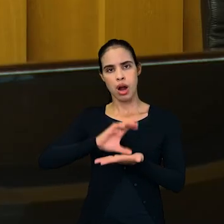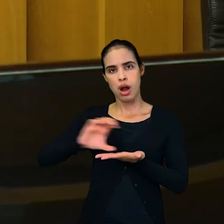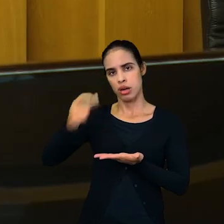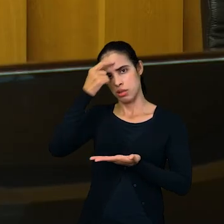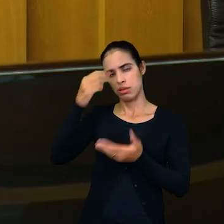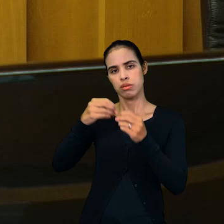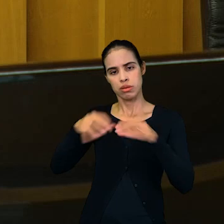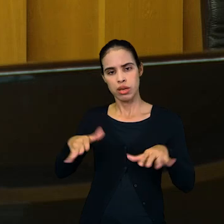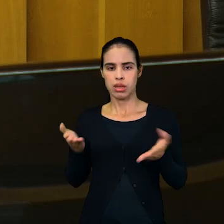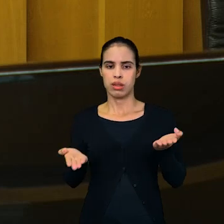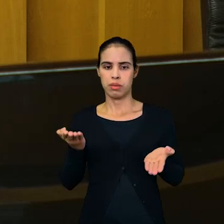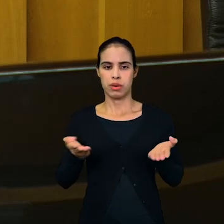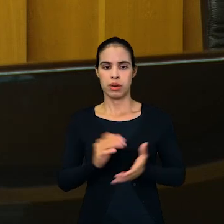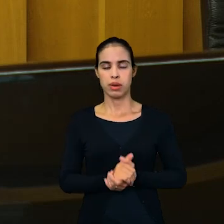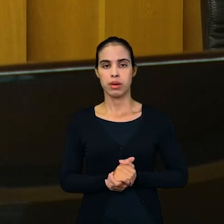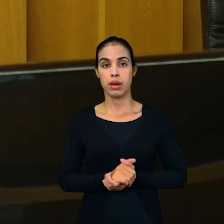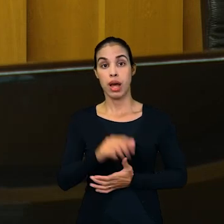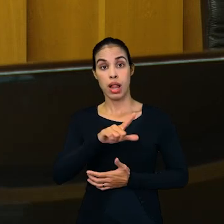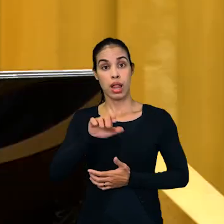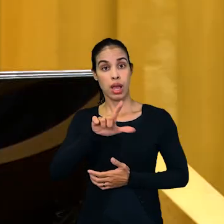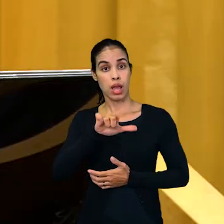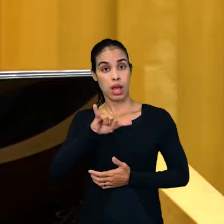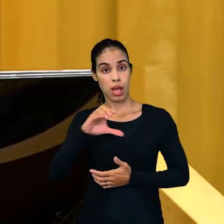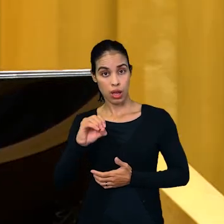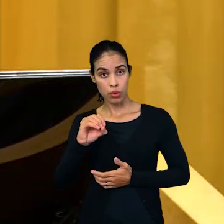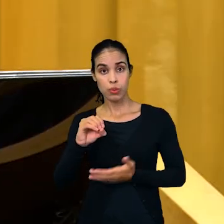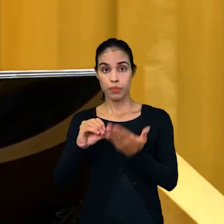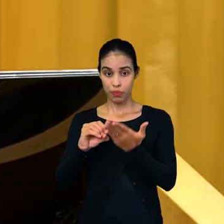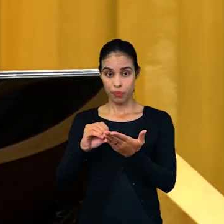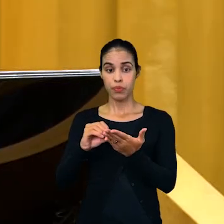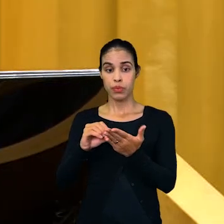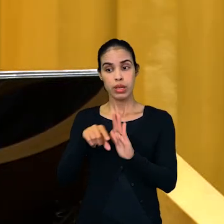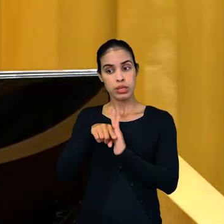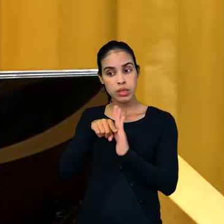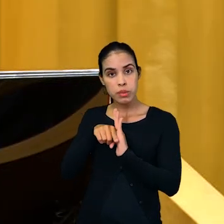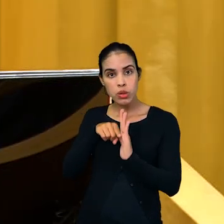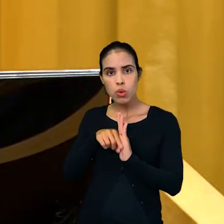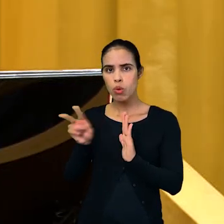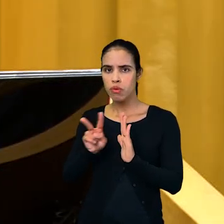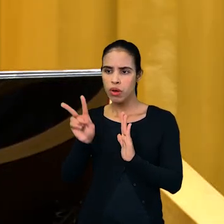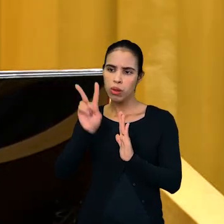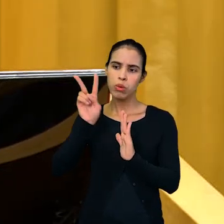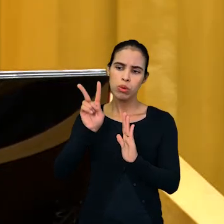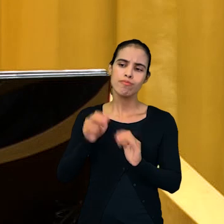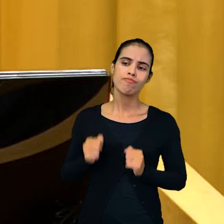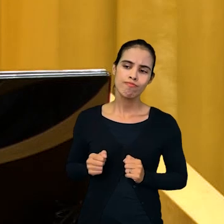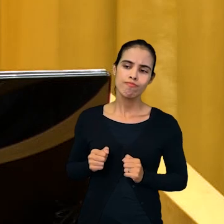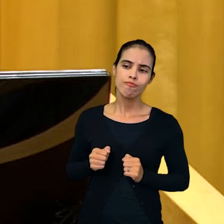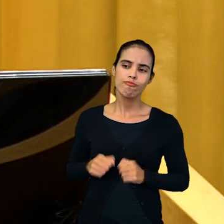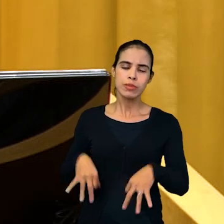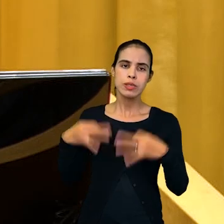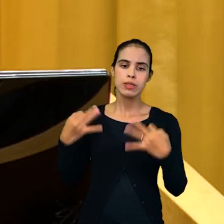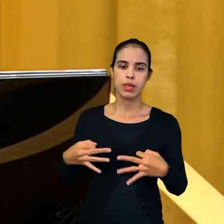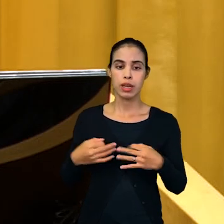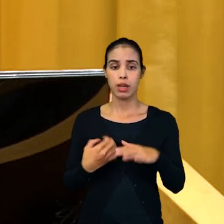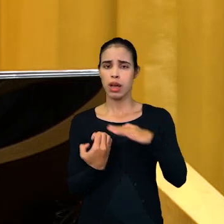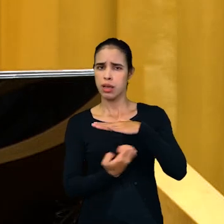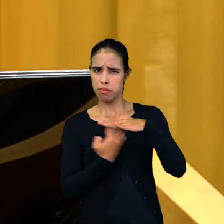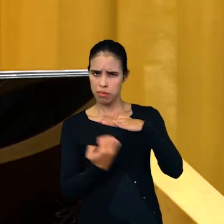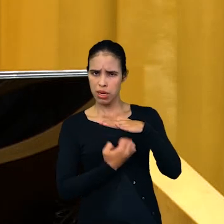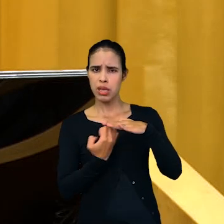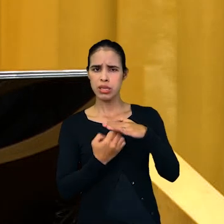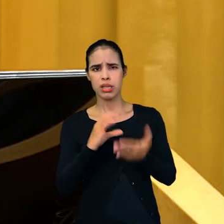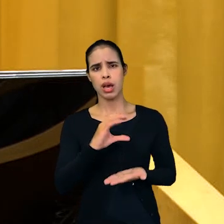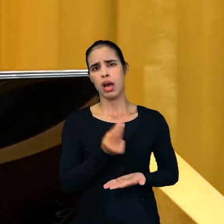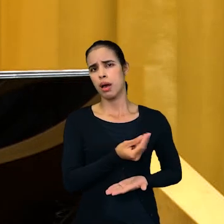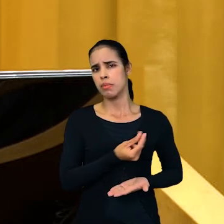também, considerando o porte, eu acho que fica uma coisa equilibrada. O ministro Lélio Bentes Correia considerou o valor adequado. A empresa